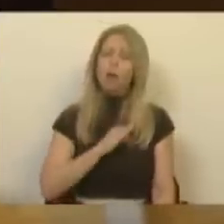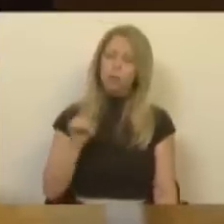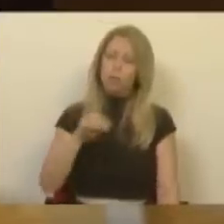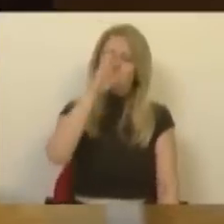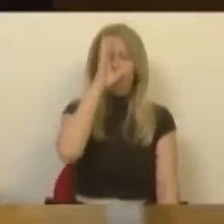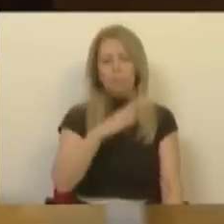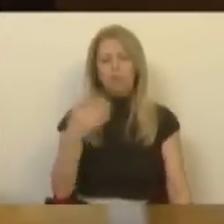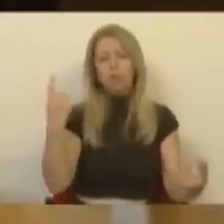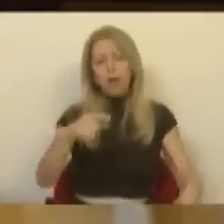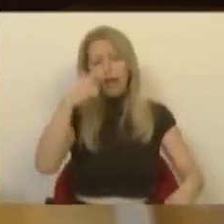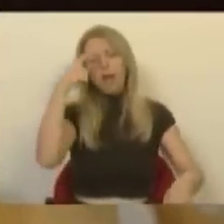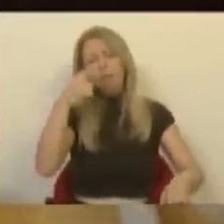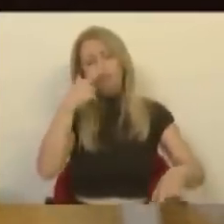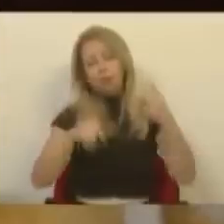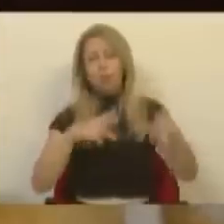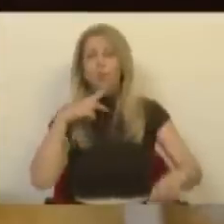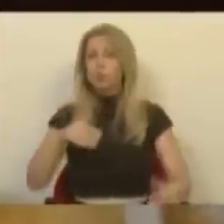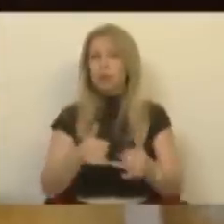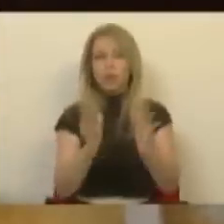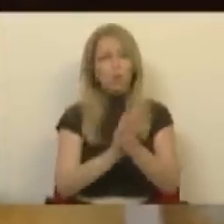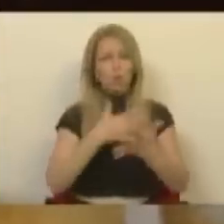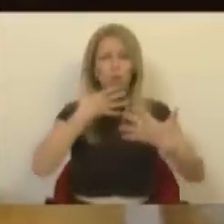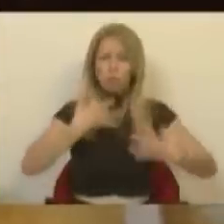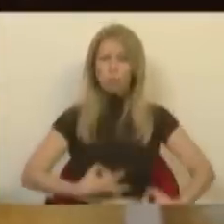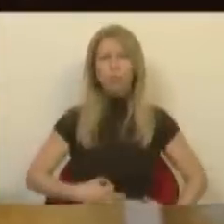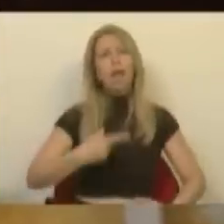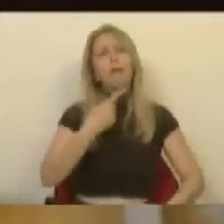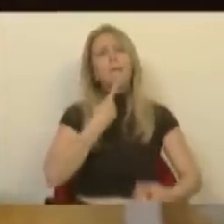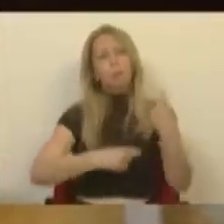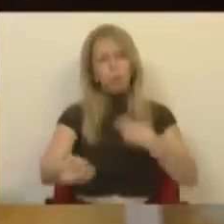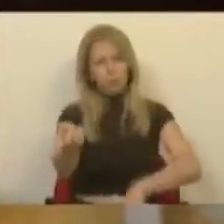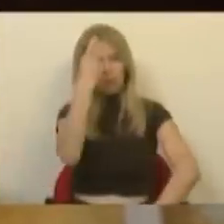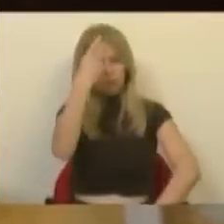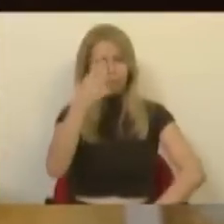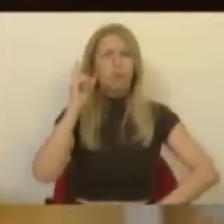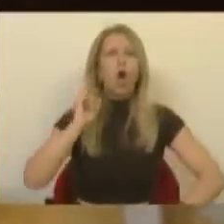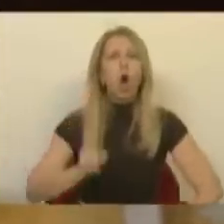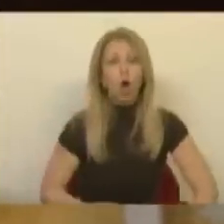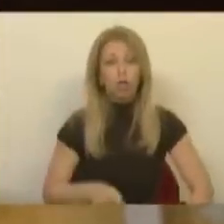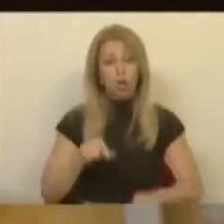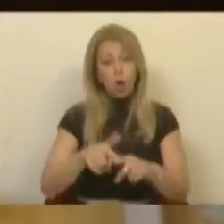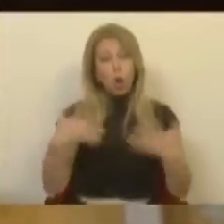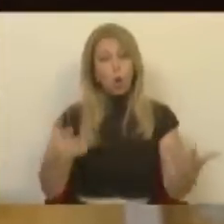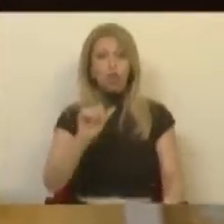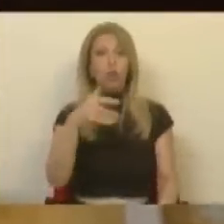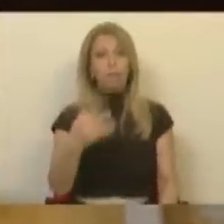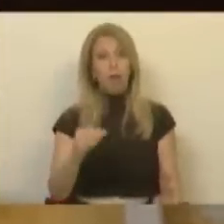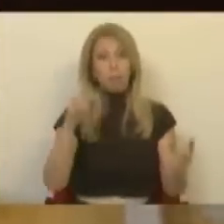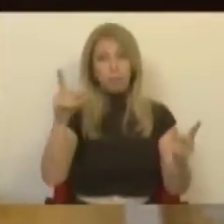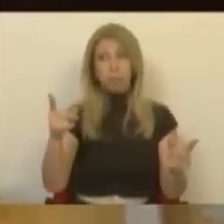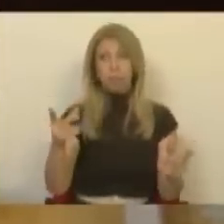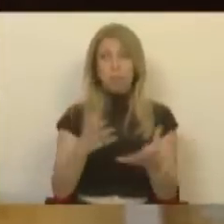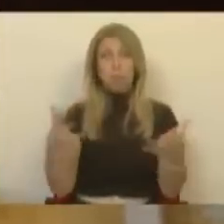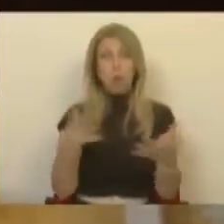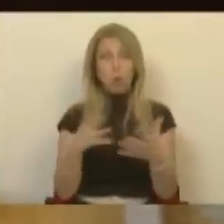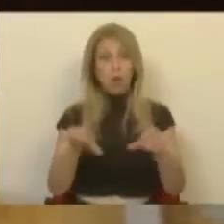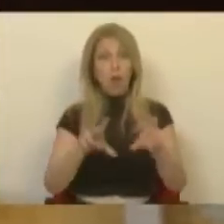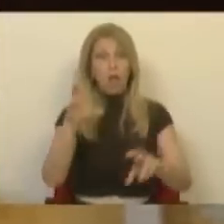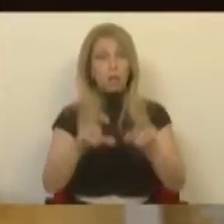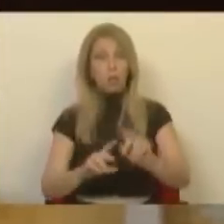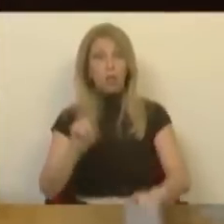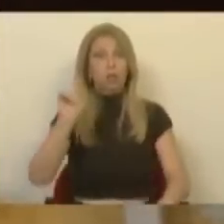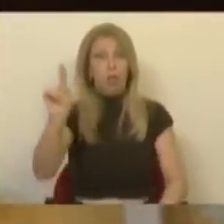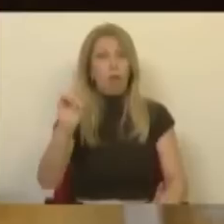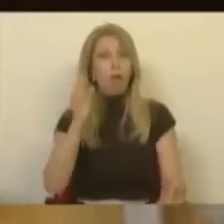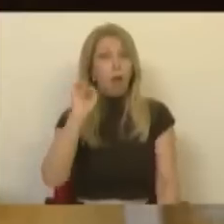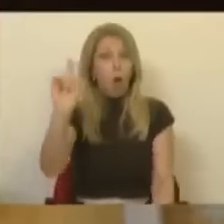portugueses todos fazem é que hoje com a Tap nacionalizado ou com capital Gustavo a responsabilidade Da TAP é sua